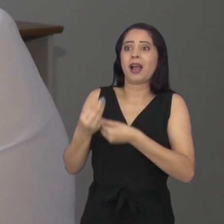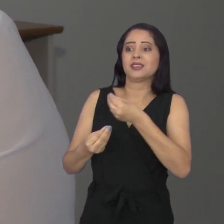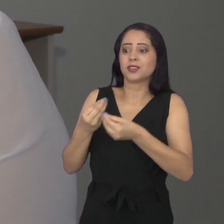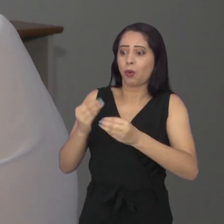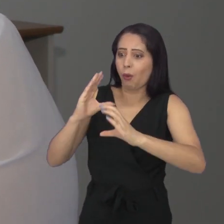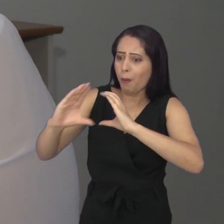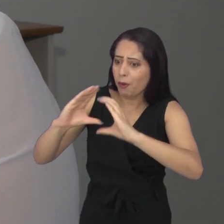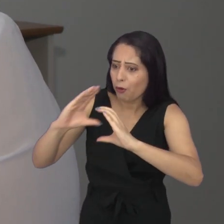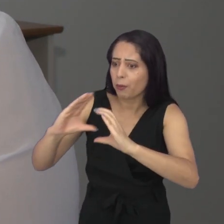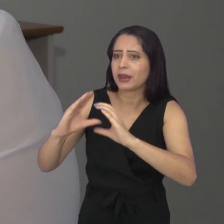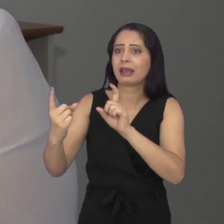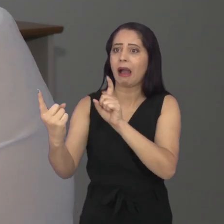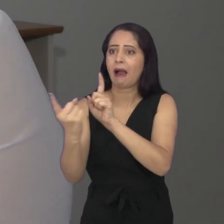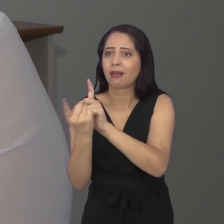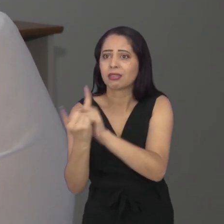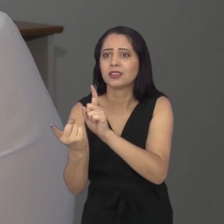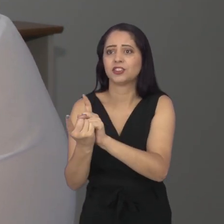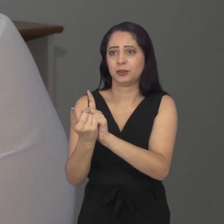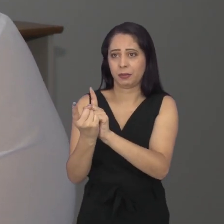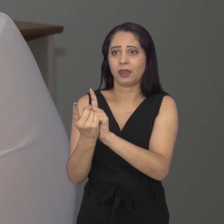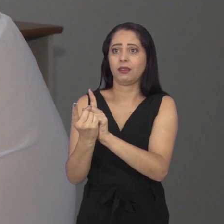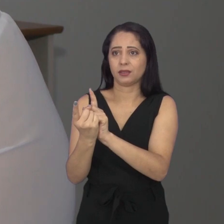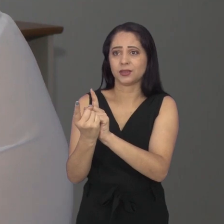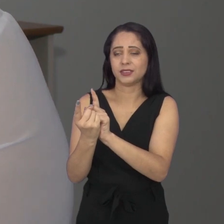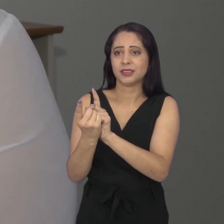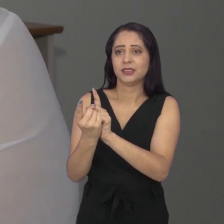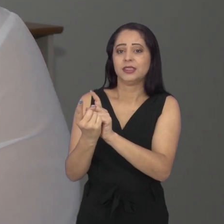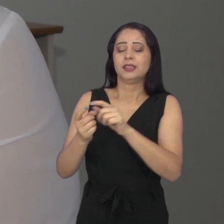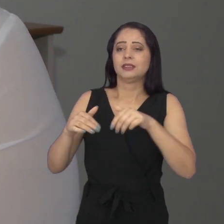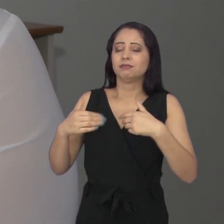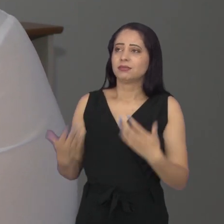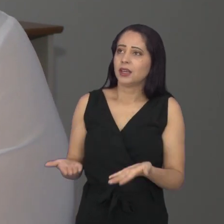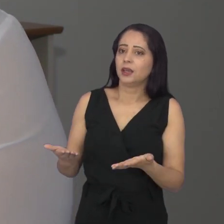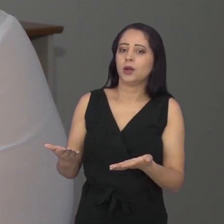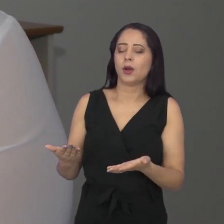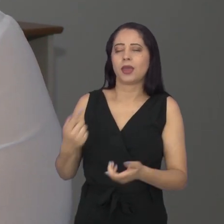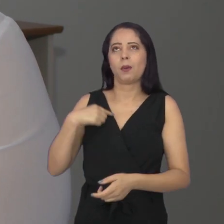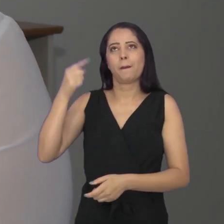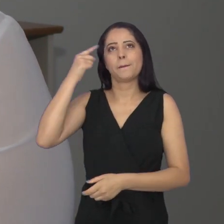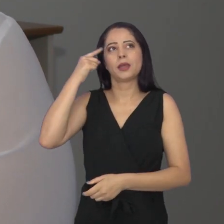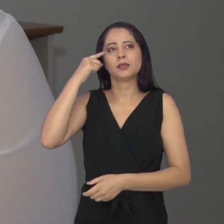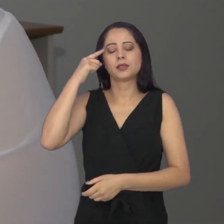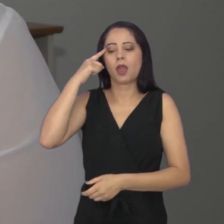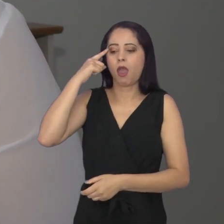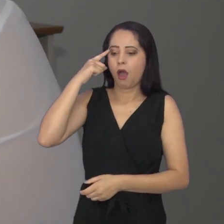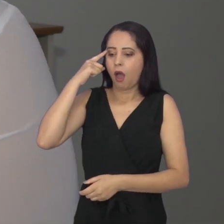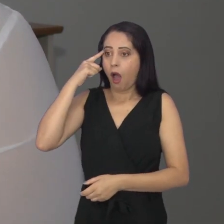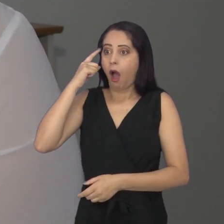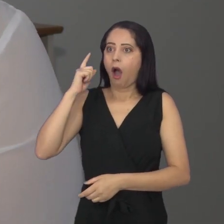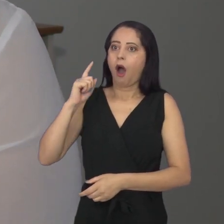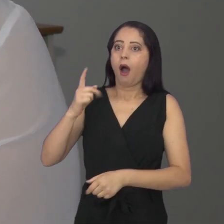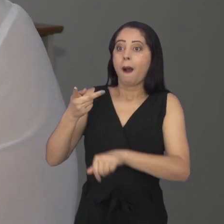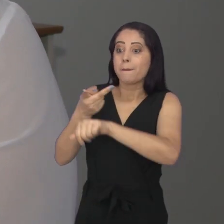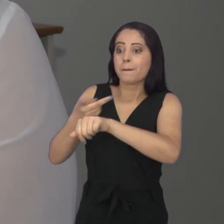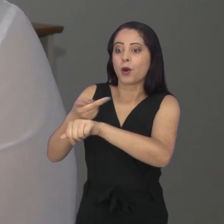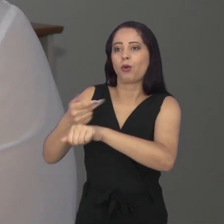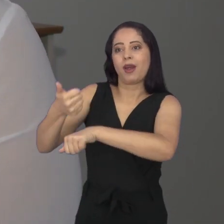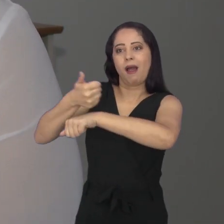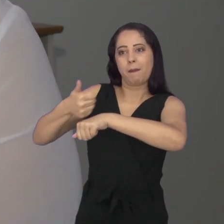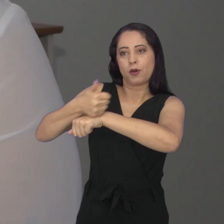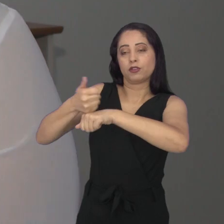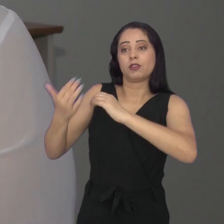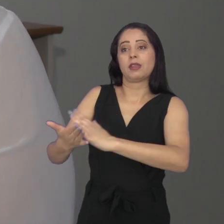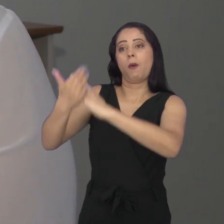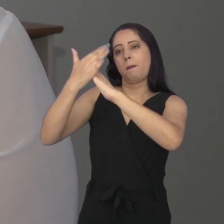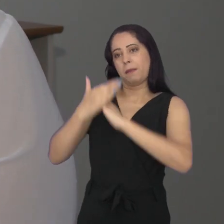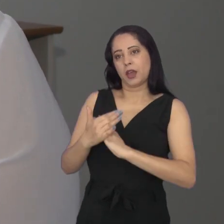comunicar com os meus clientes, como também oferecer o meu serviço. Então foi a partir daí que eu resolvi procurar um especialista,